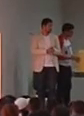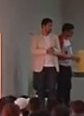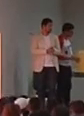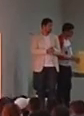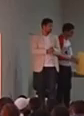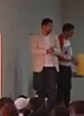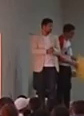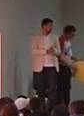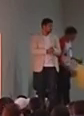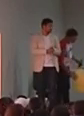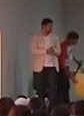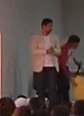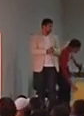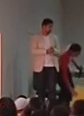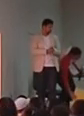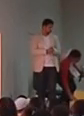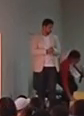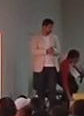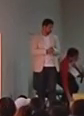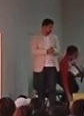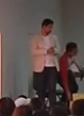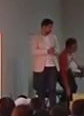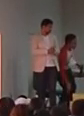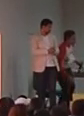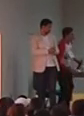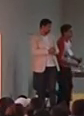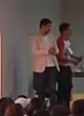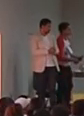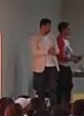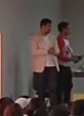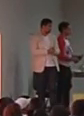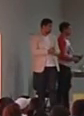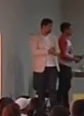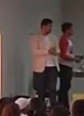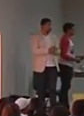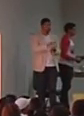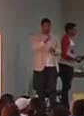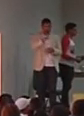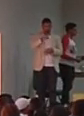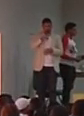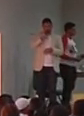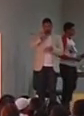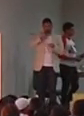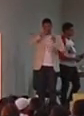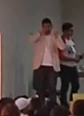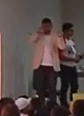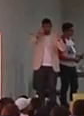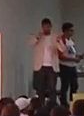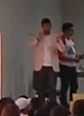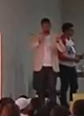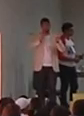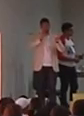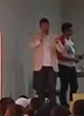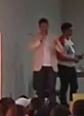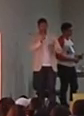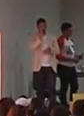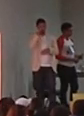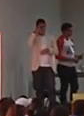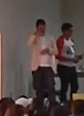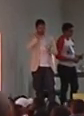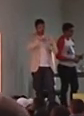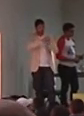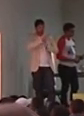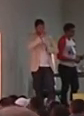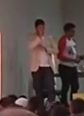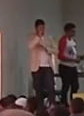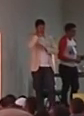A pessoa vai levar o microfone ao senhor. Nós vamos fazer o sorteio do tema. O senhor tem 1 minuto para formular a